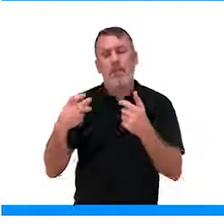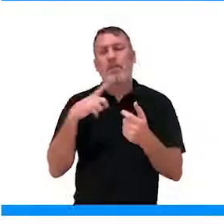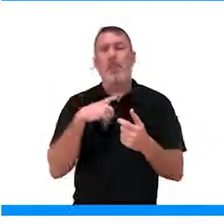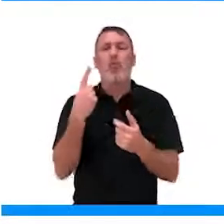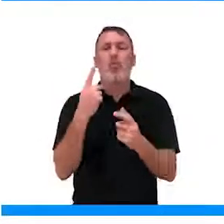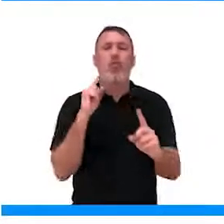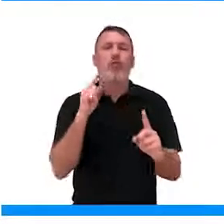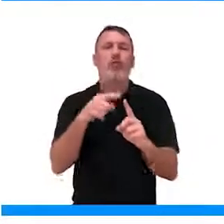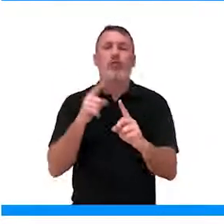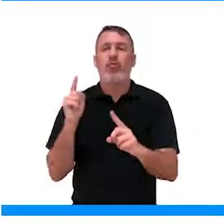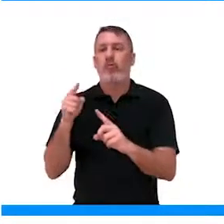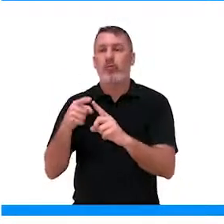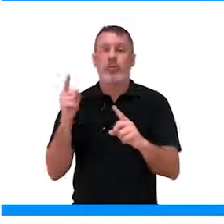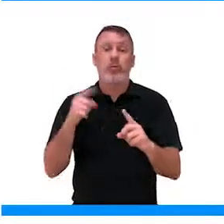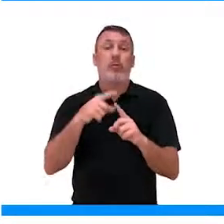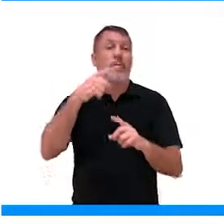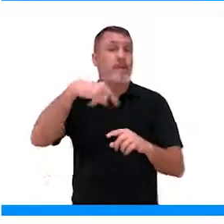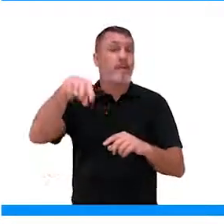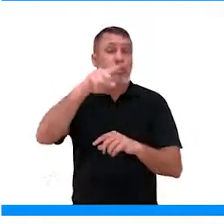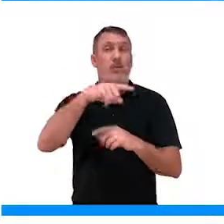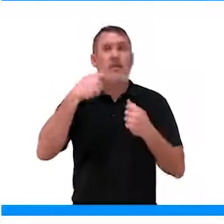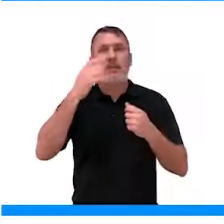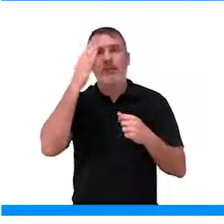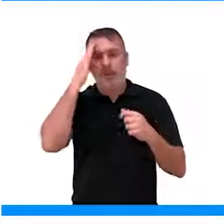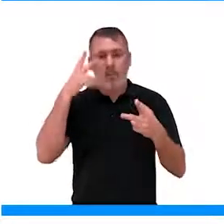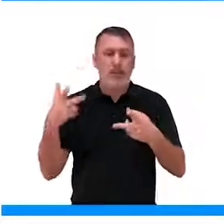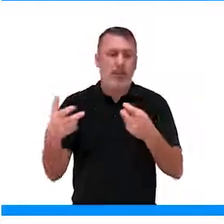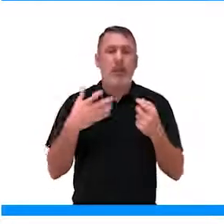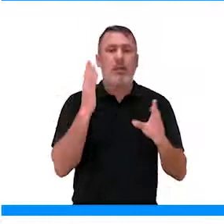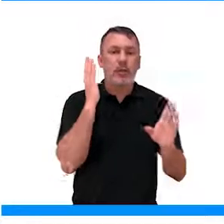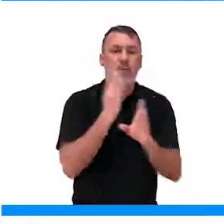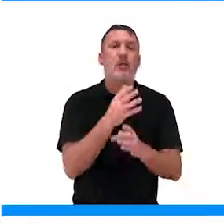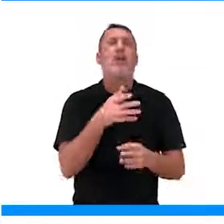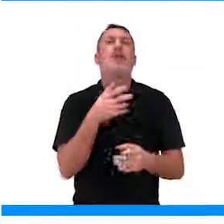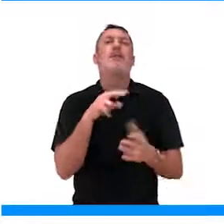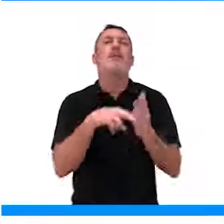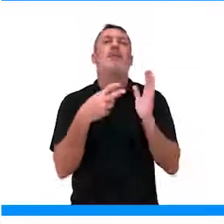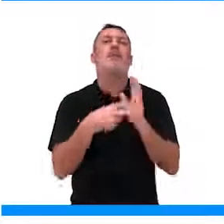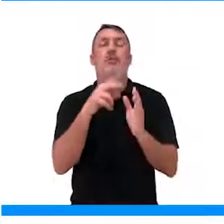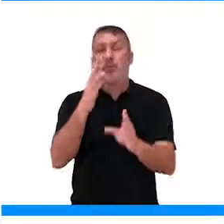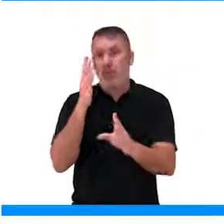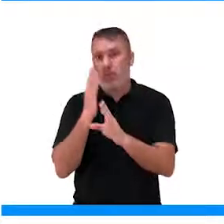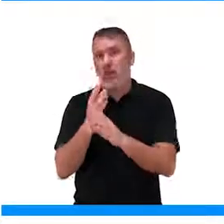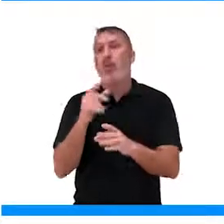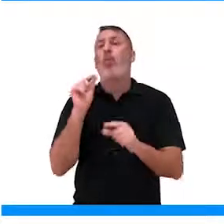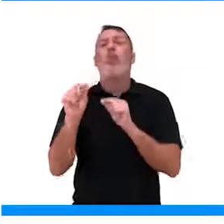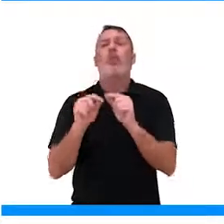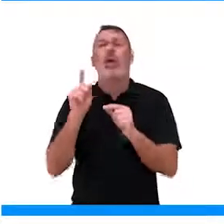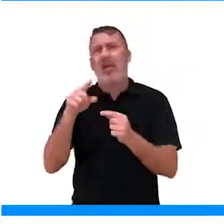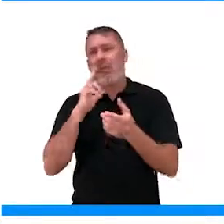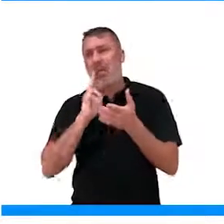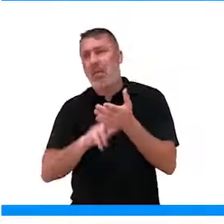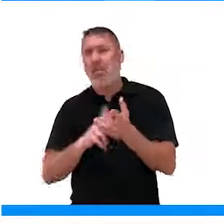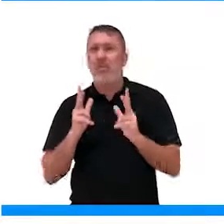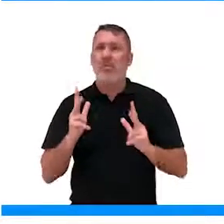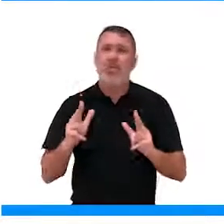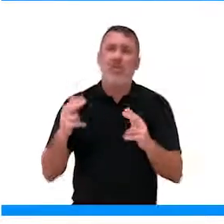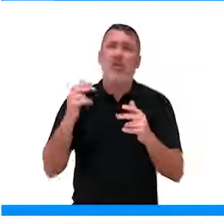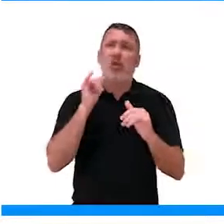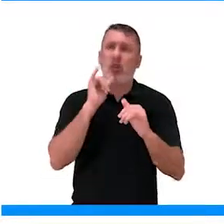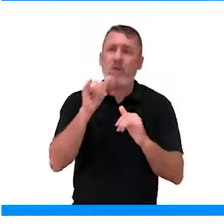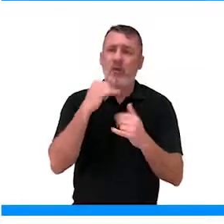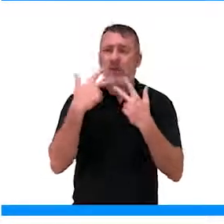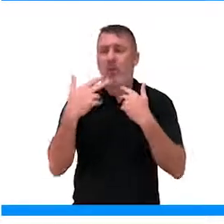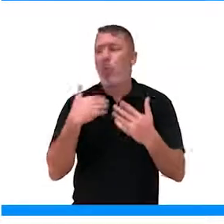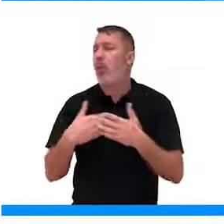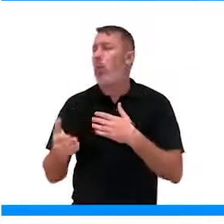disciplina, você vai ter um gênero textual. O que o aluno tem que ser capaz de fazer? Identificar aquele gênero textual, é um bilhete, é uma carta, é um e-mail,